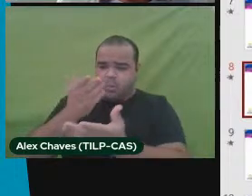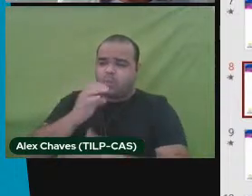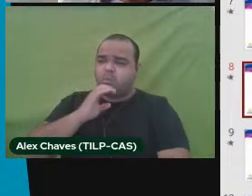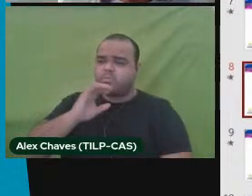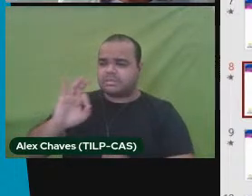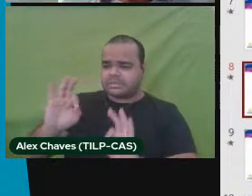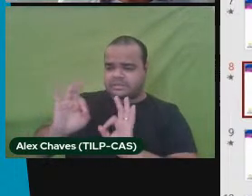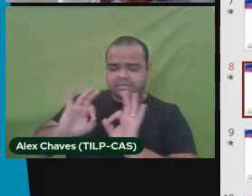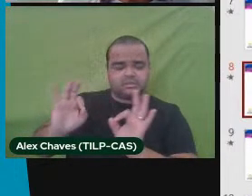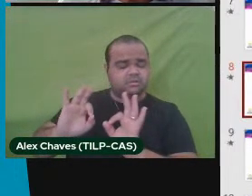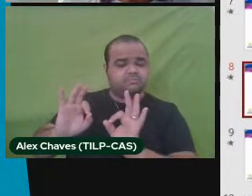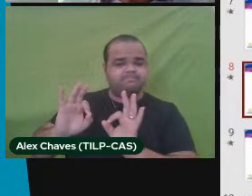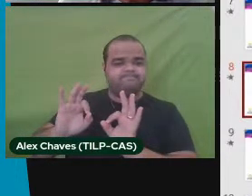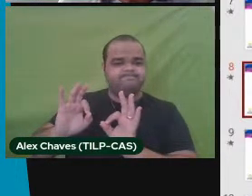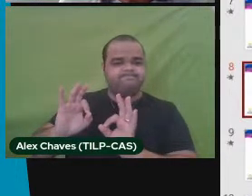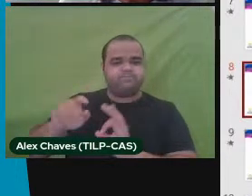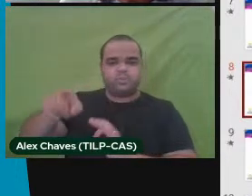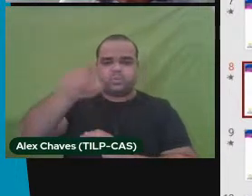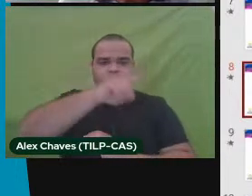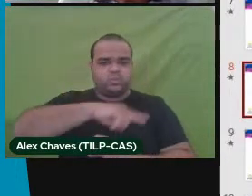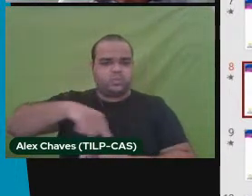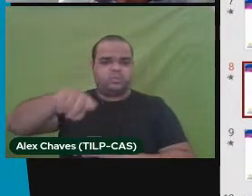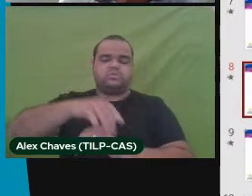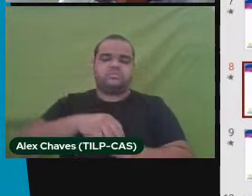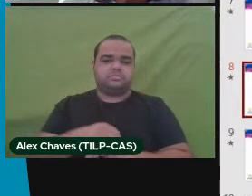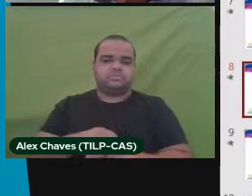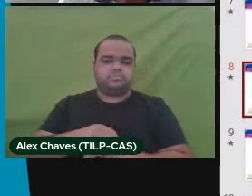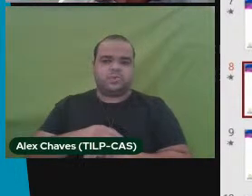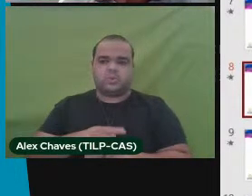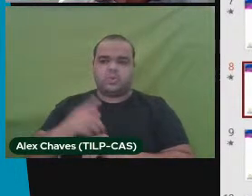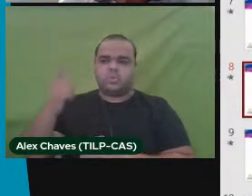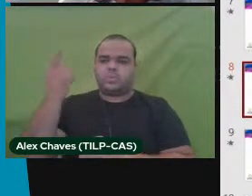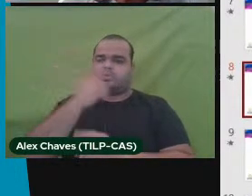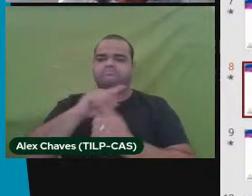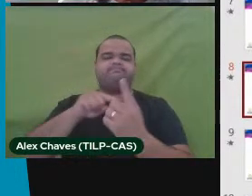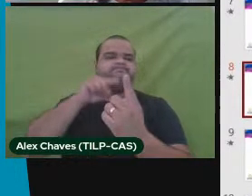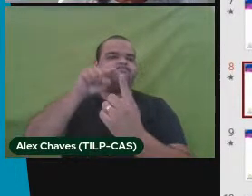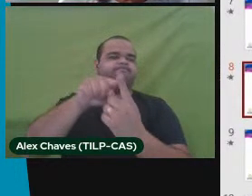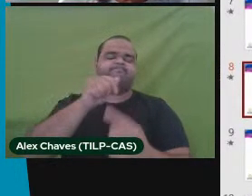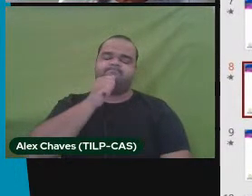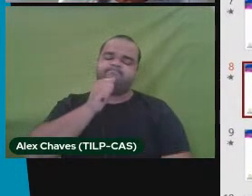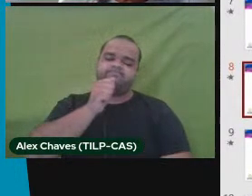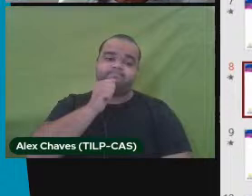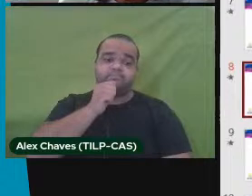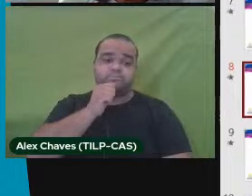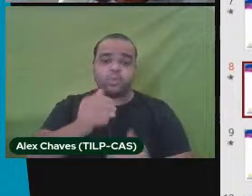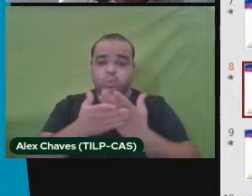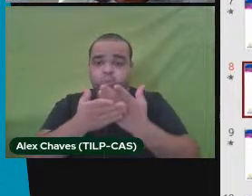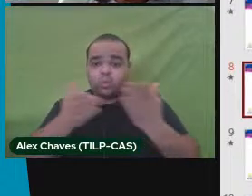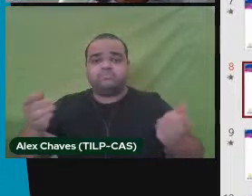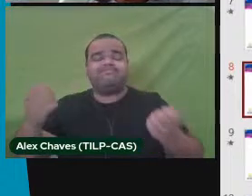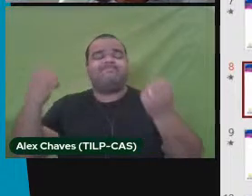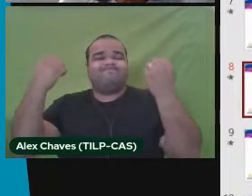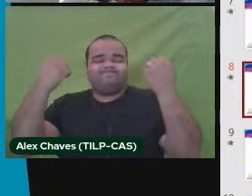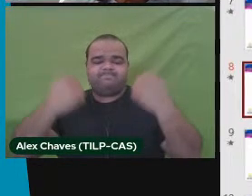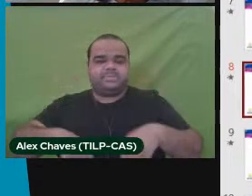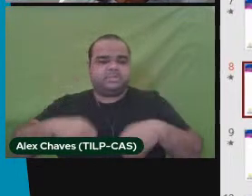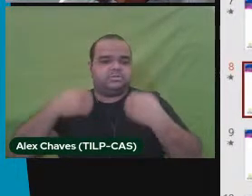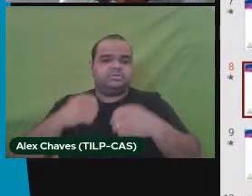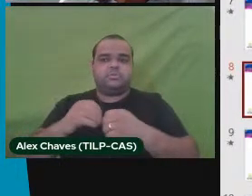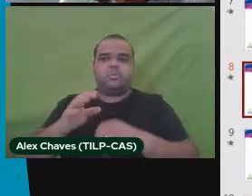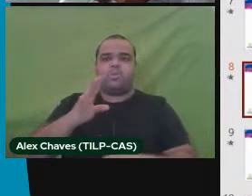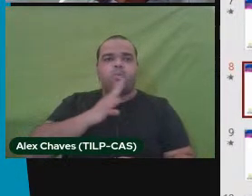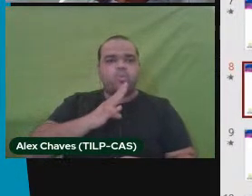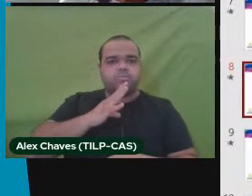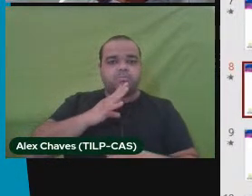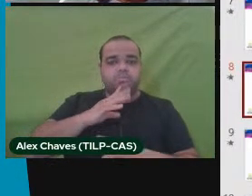nós não conseguiremos alcançar as nossas metas. Nós precisamos conhecer para poder agir.